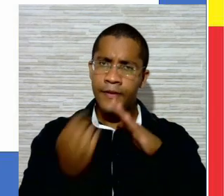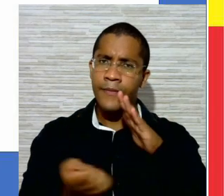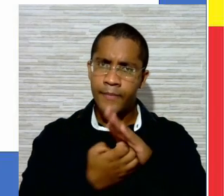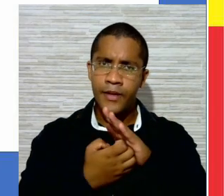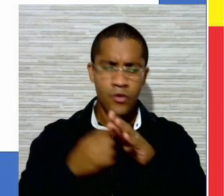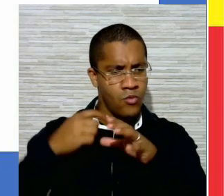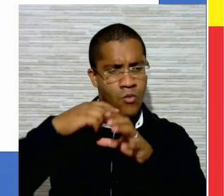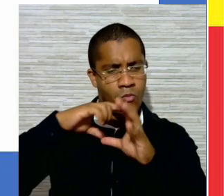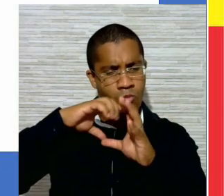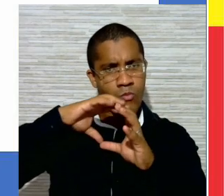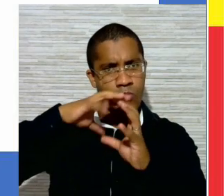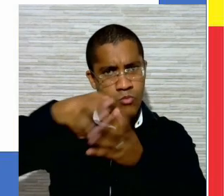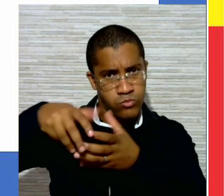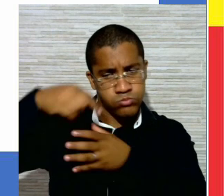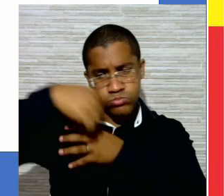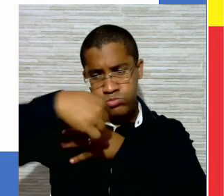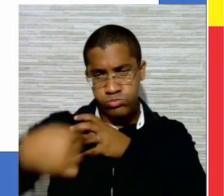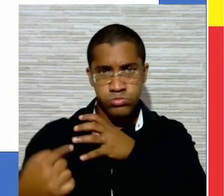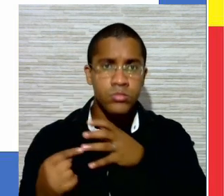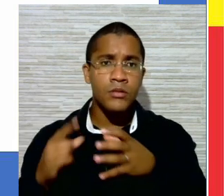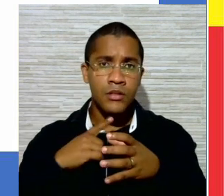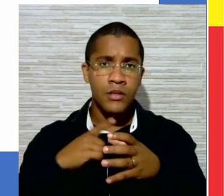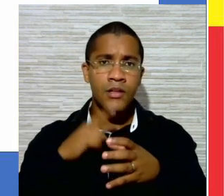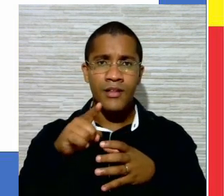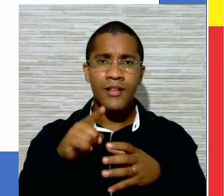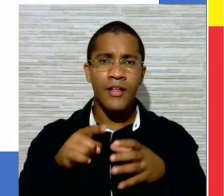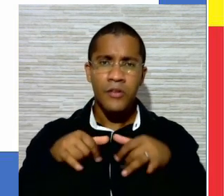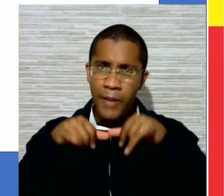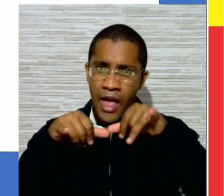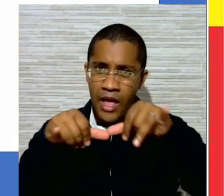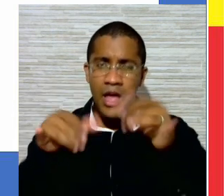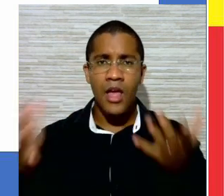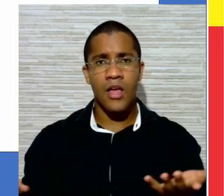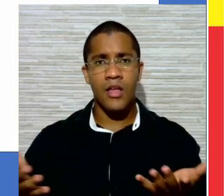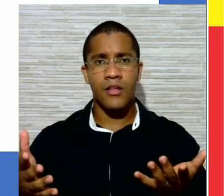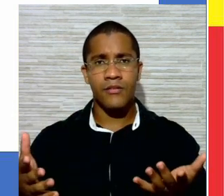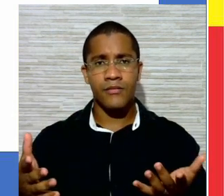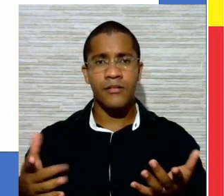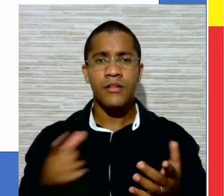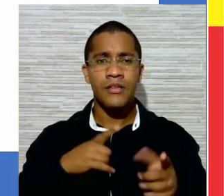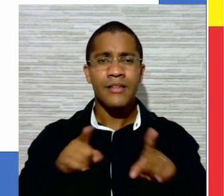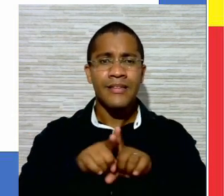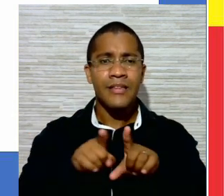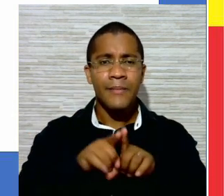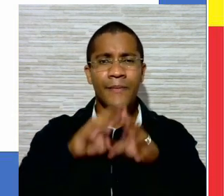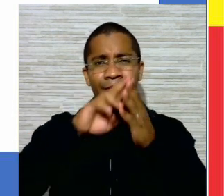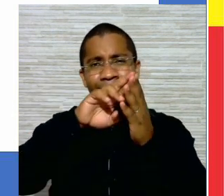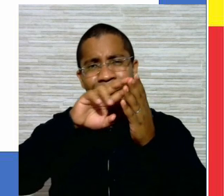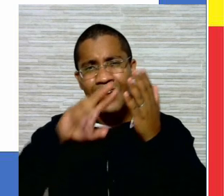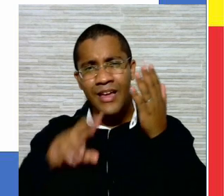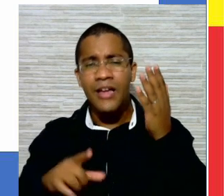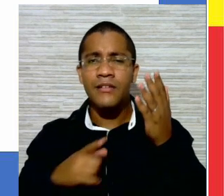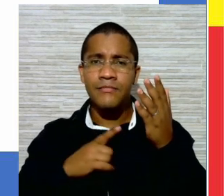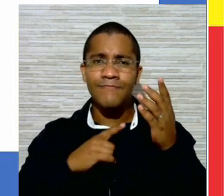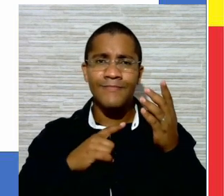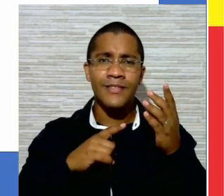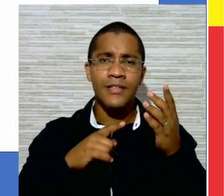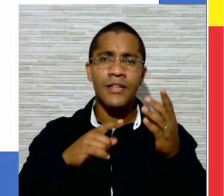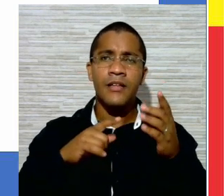ok? Professor, você me pergunta, professor, e as empresas que lucram, tá? Como é que é feita a distribuição? Porque se eu